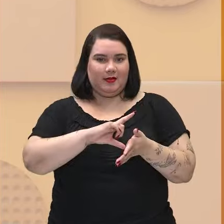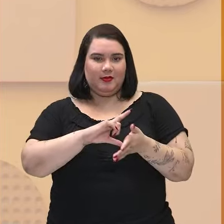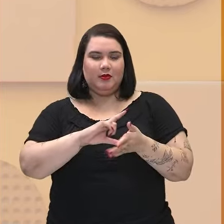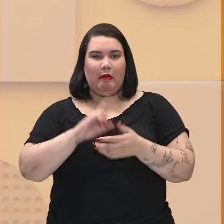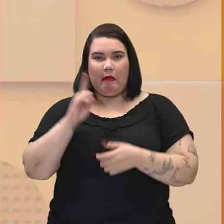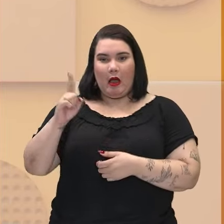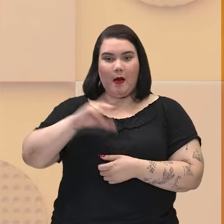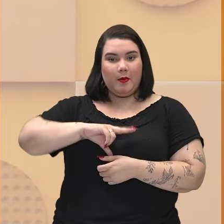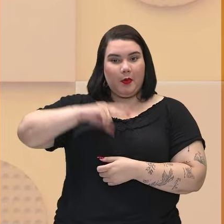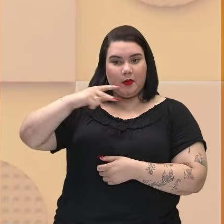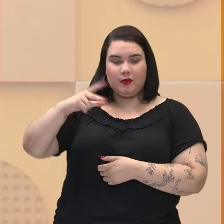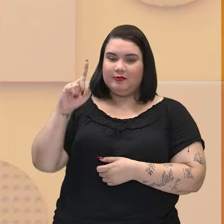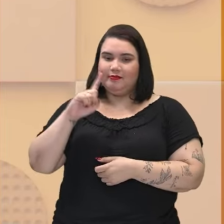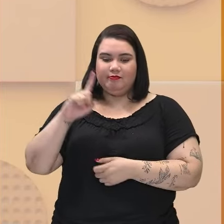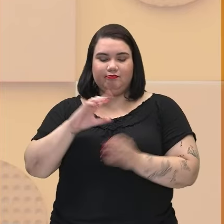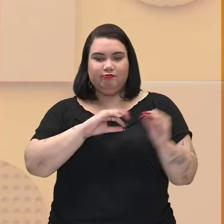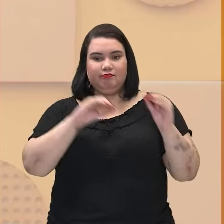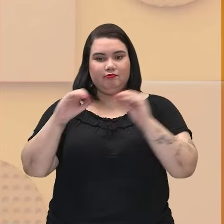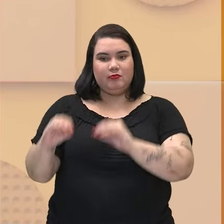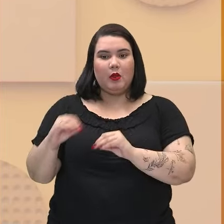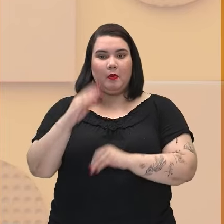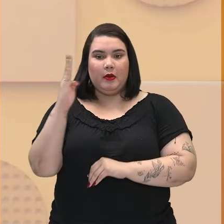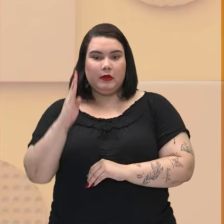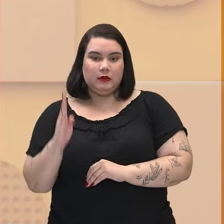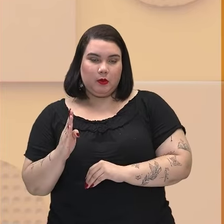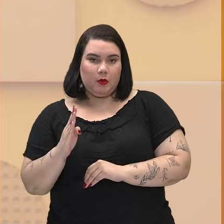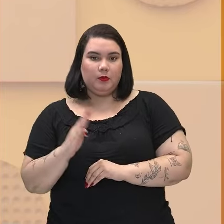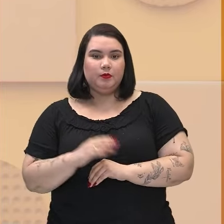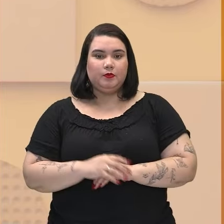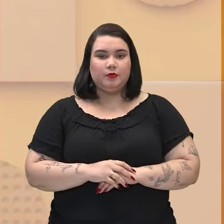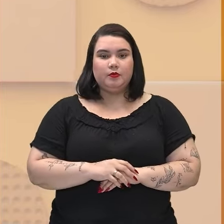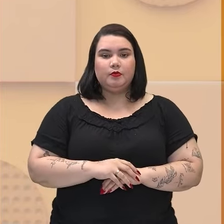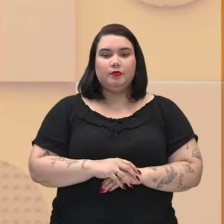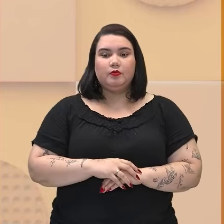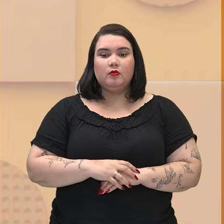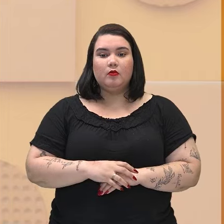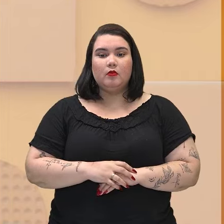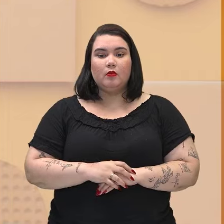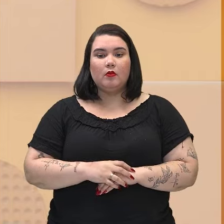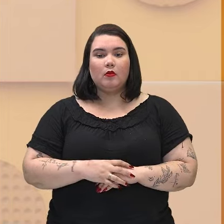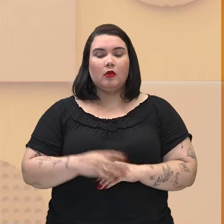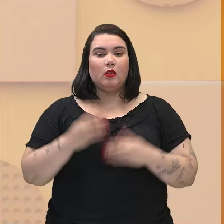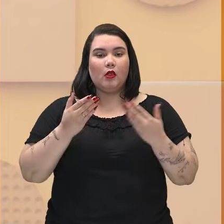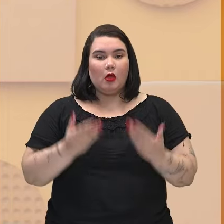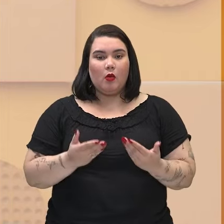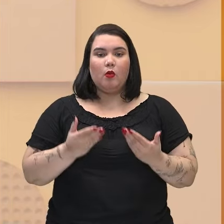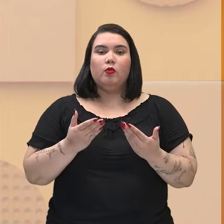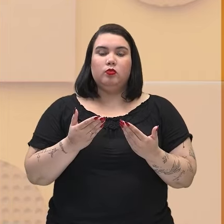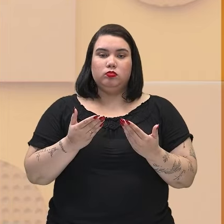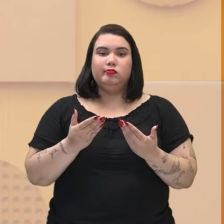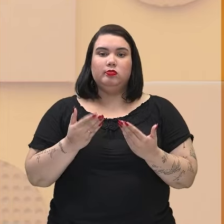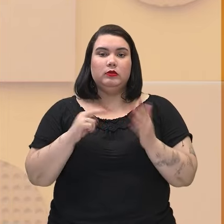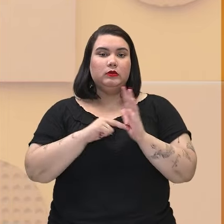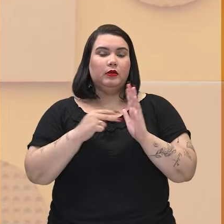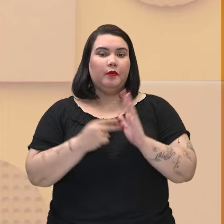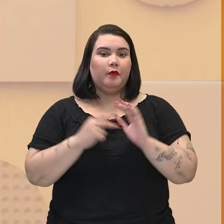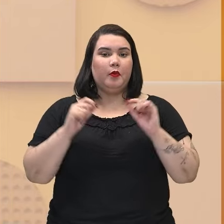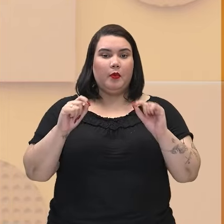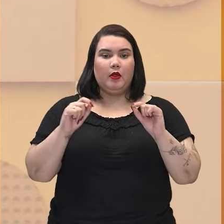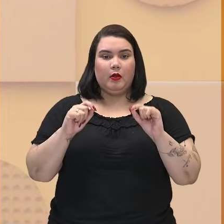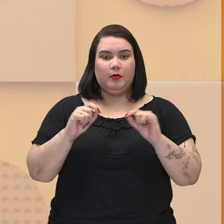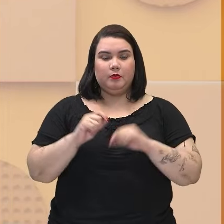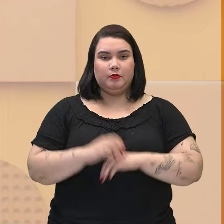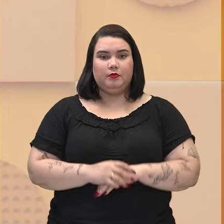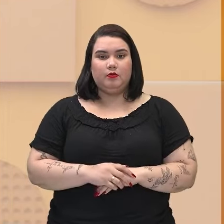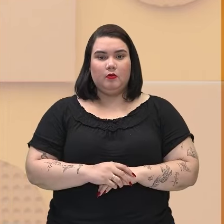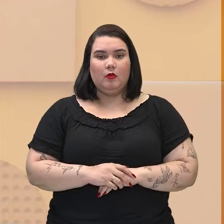lá em Portugal, não estava mais em Lisboa. Tudo isso estava no Brasil, tá bom? Então, por